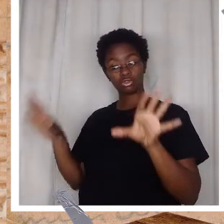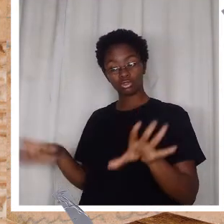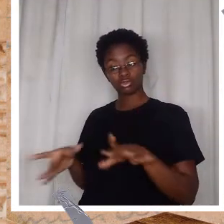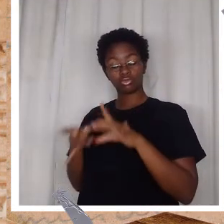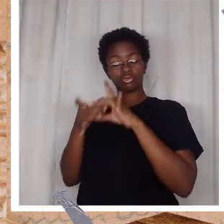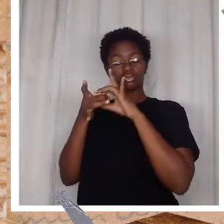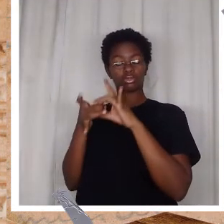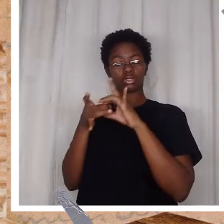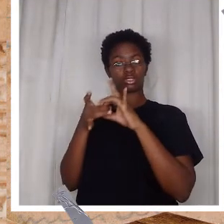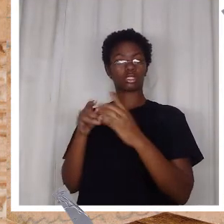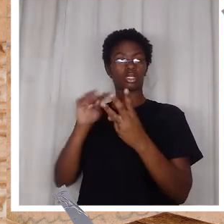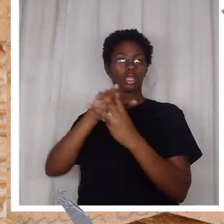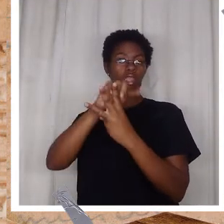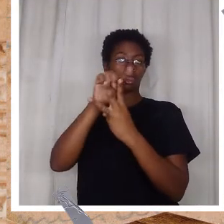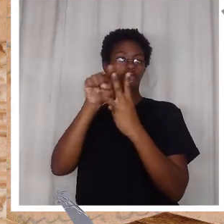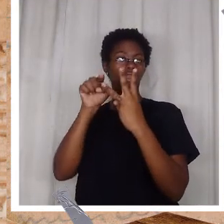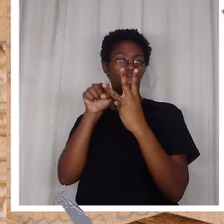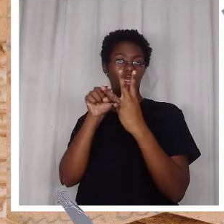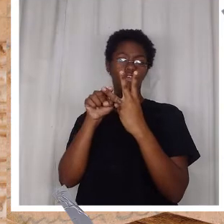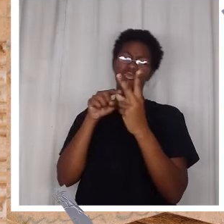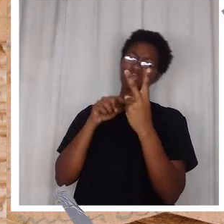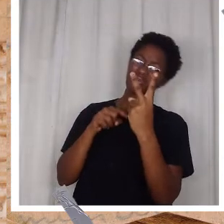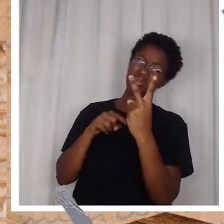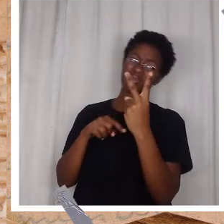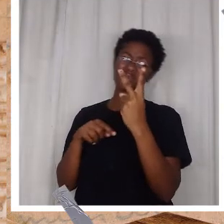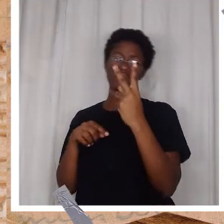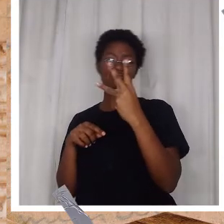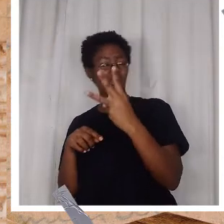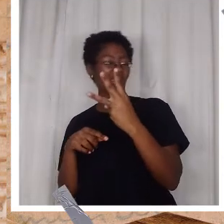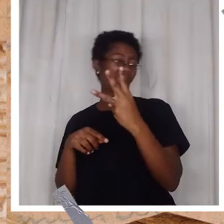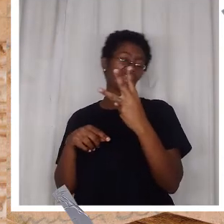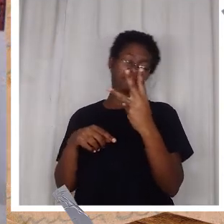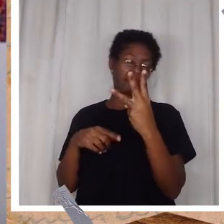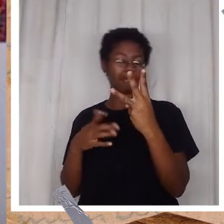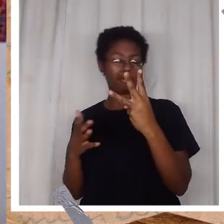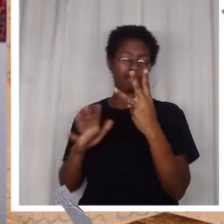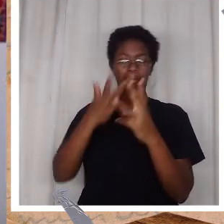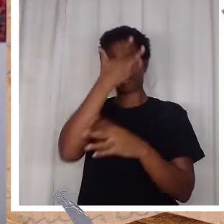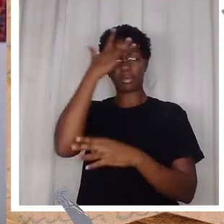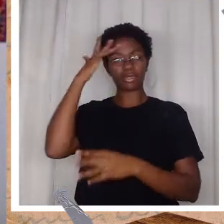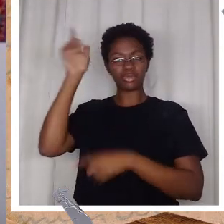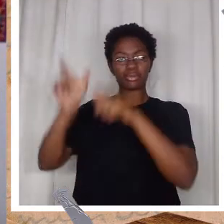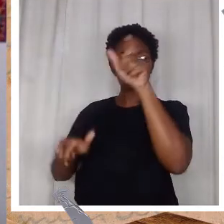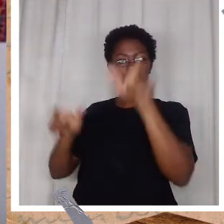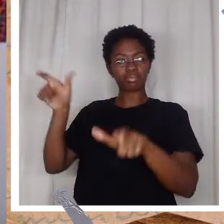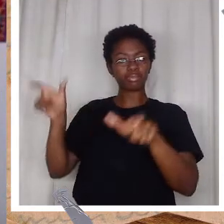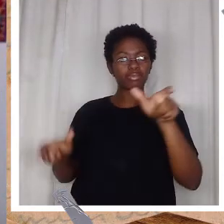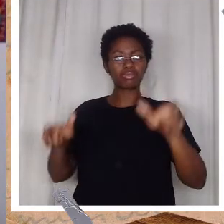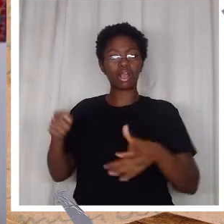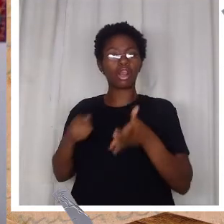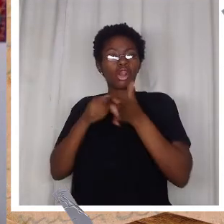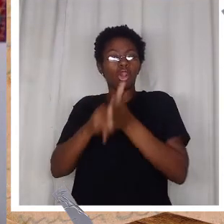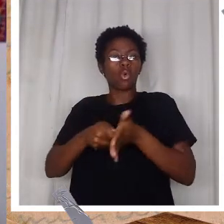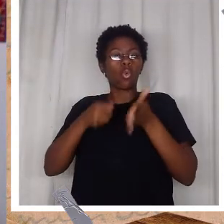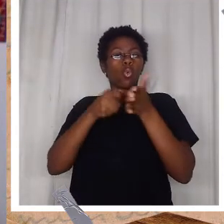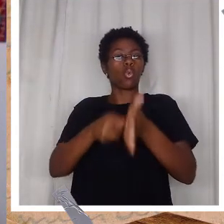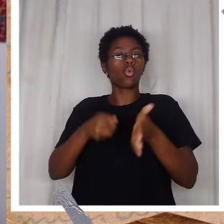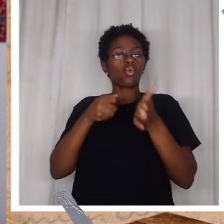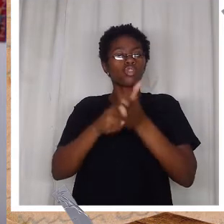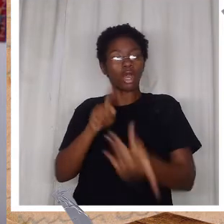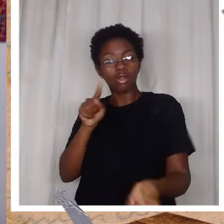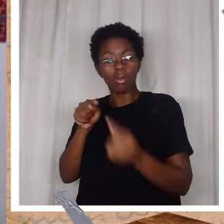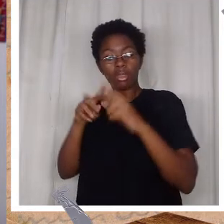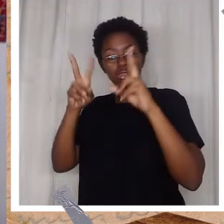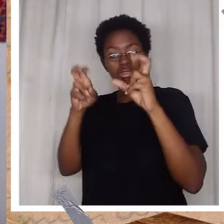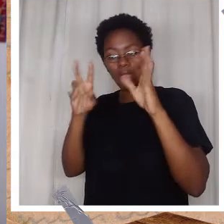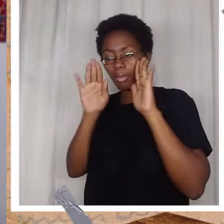pelo menos duas ou três grandes personalidades que lutaram a fim para determinados